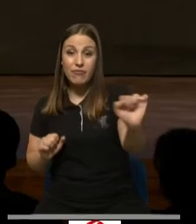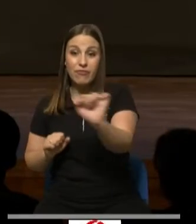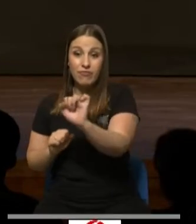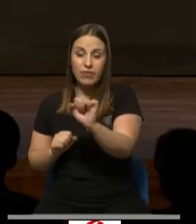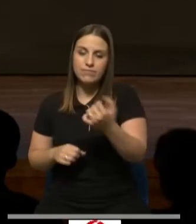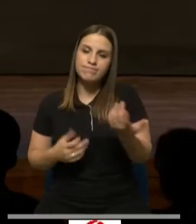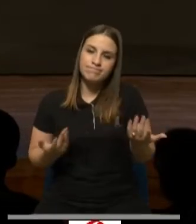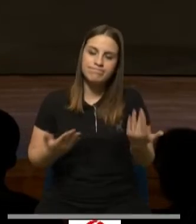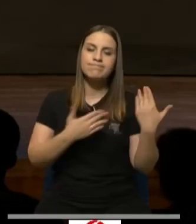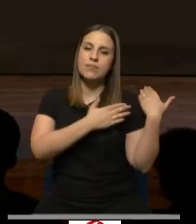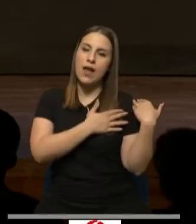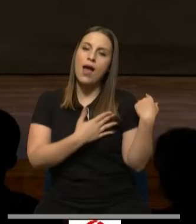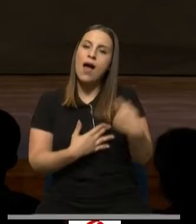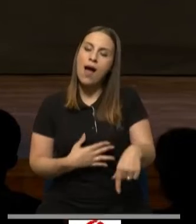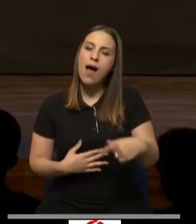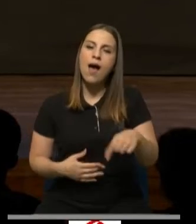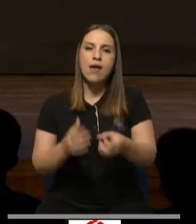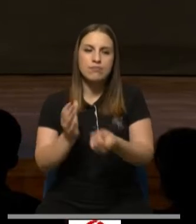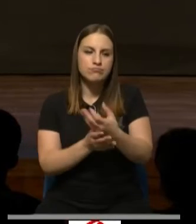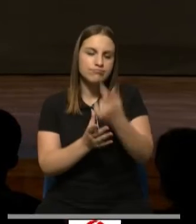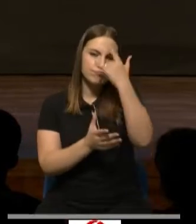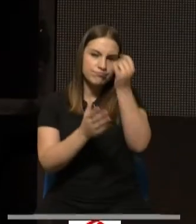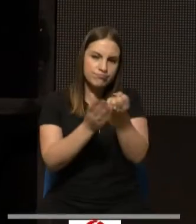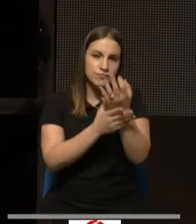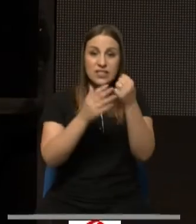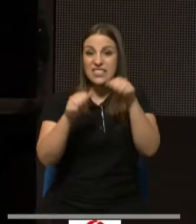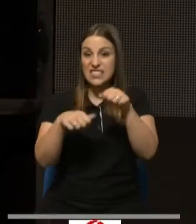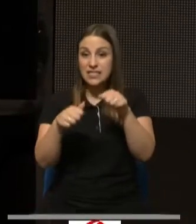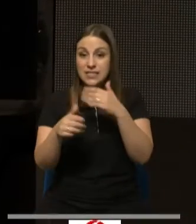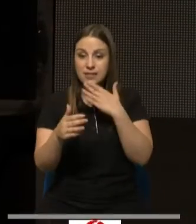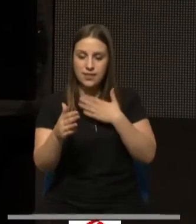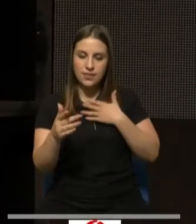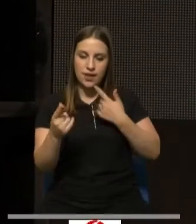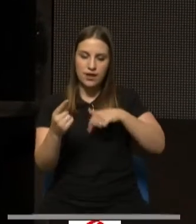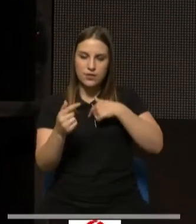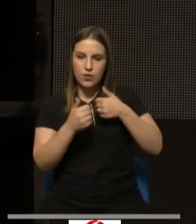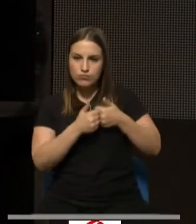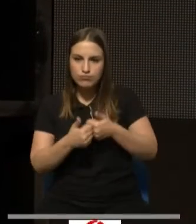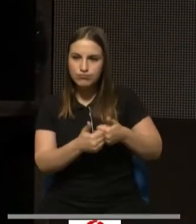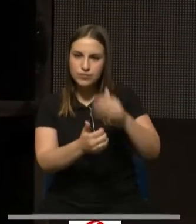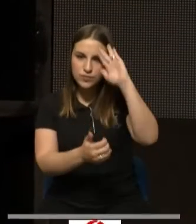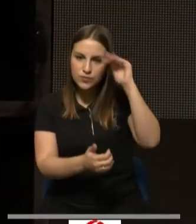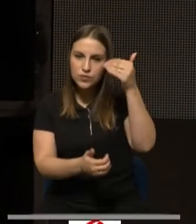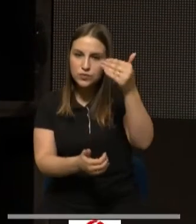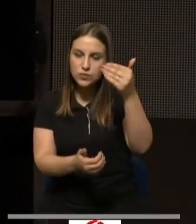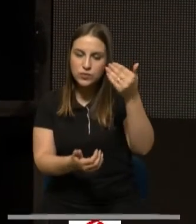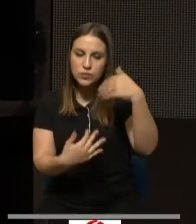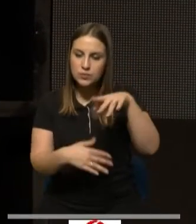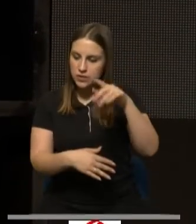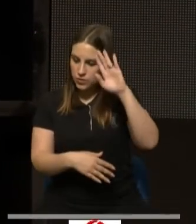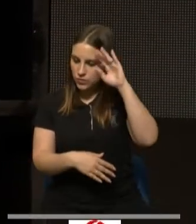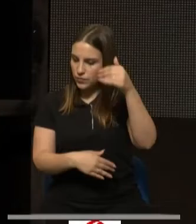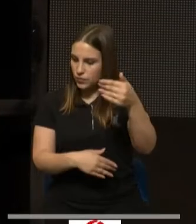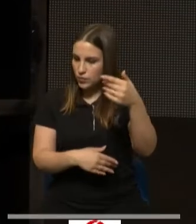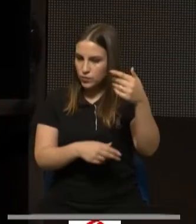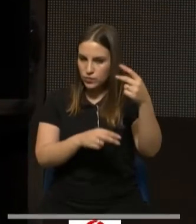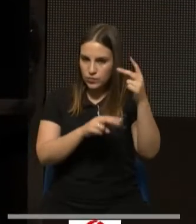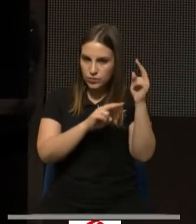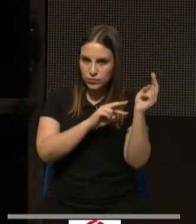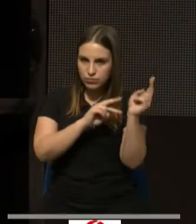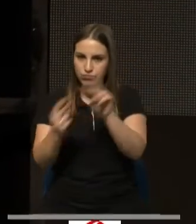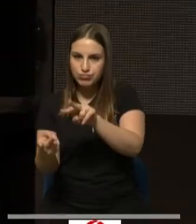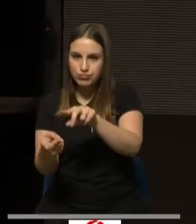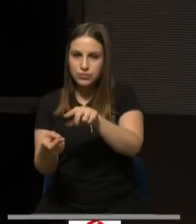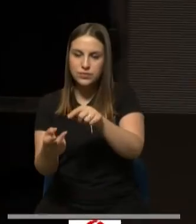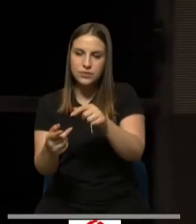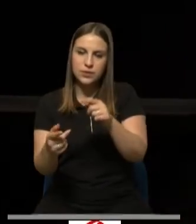certa forma, a responsabilidade de criar, de inovar, de nos levar para o futuro, mas depois quem traz esse futuro à terra, quem